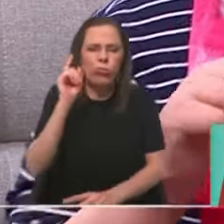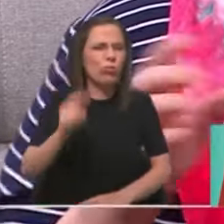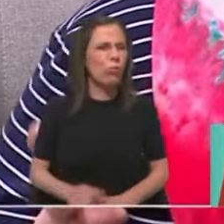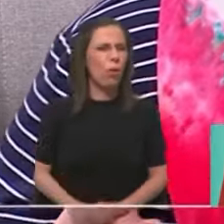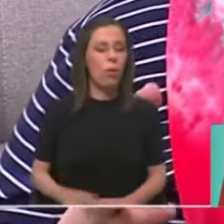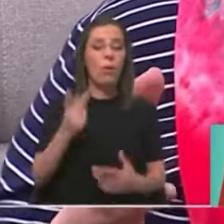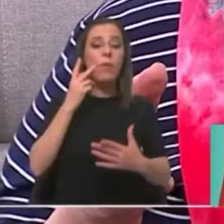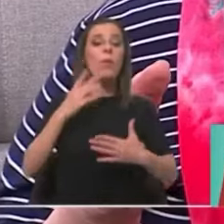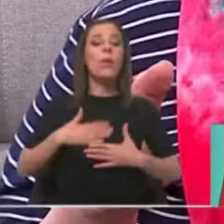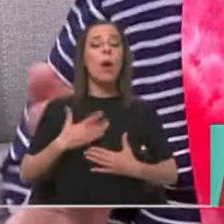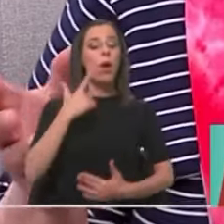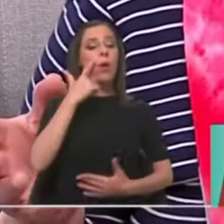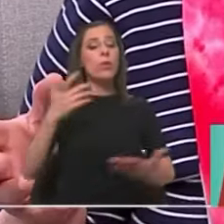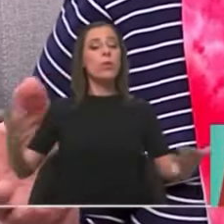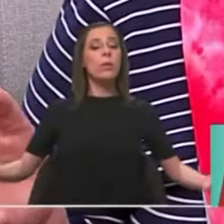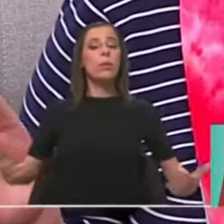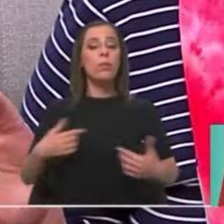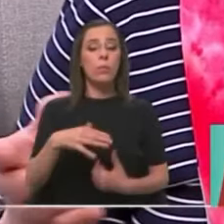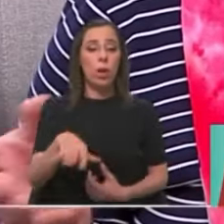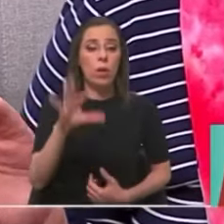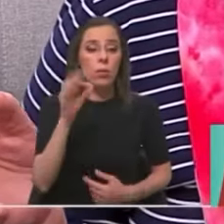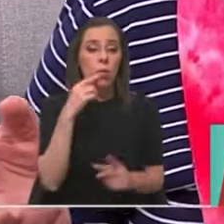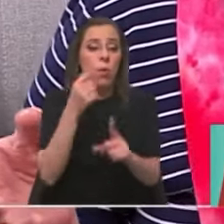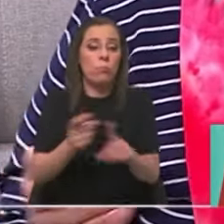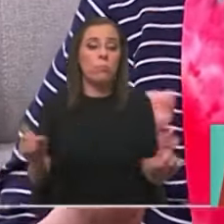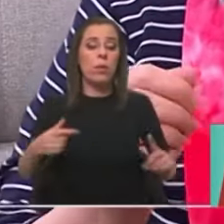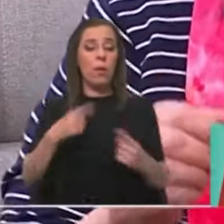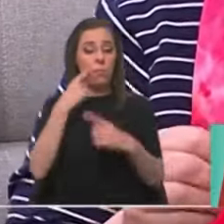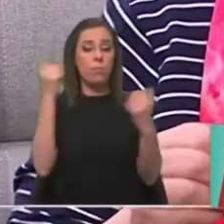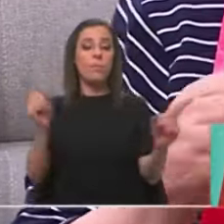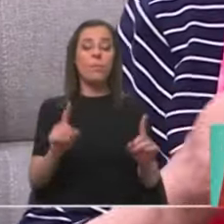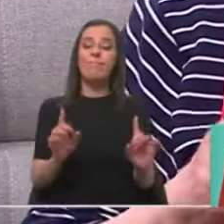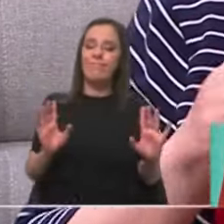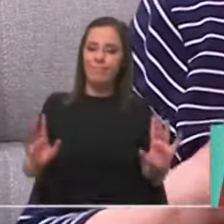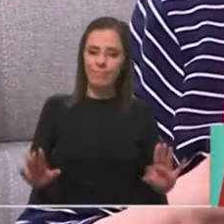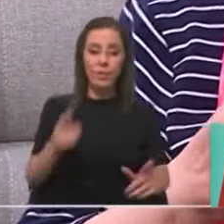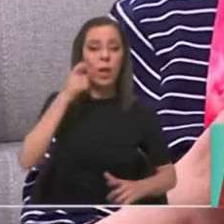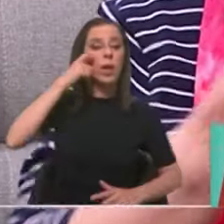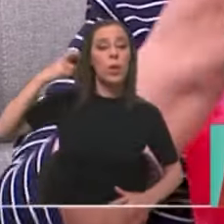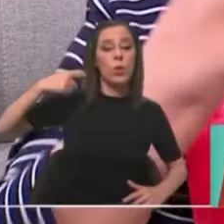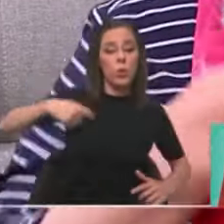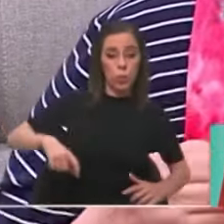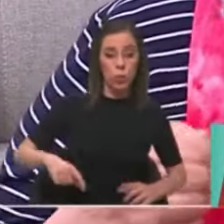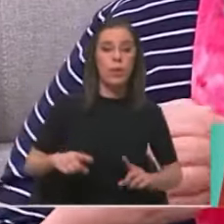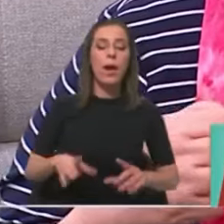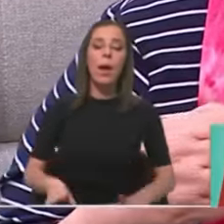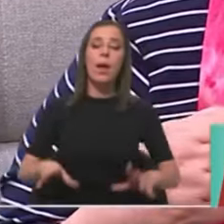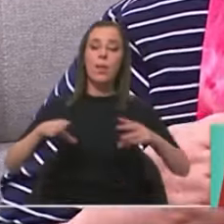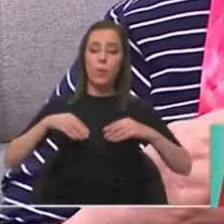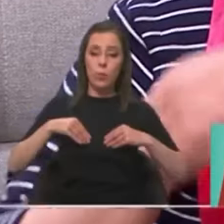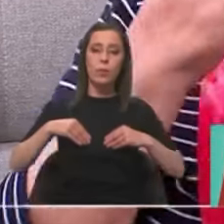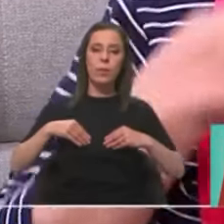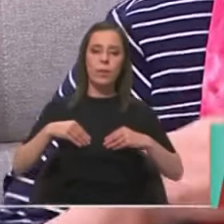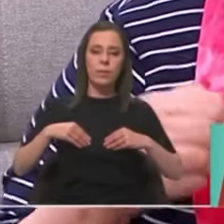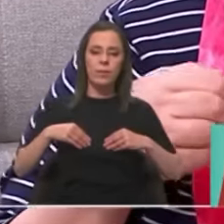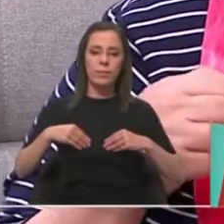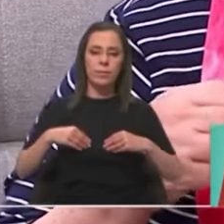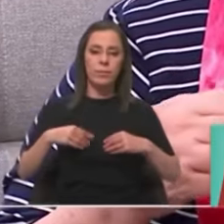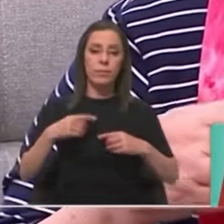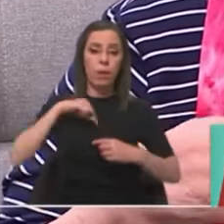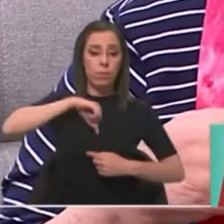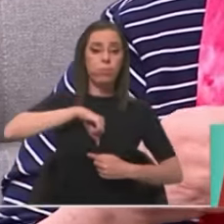E porquê é que nós lutávamos? Podíamos escolher não lutar, não nos manifestarmos. Mas os seres humanos, na sua